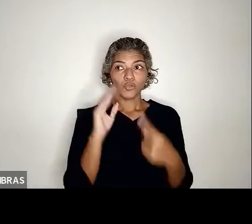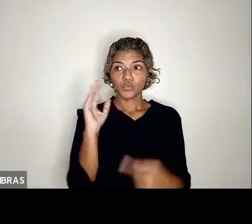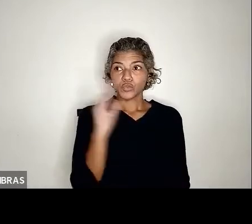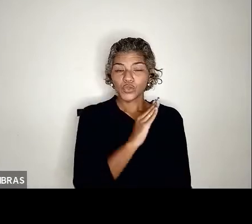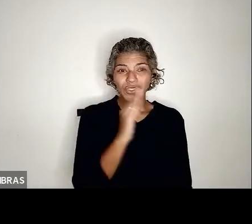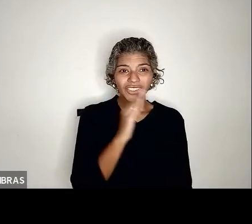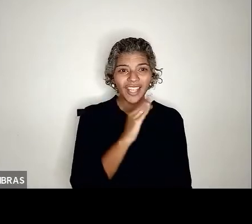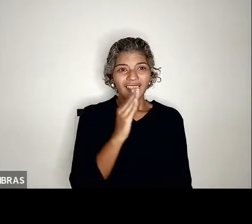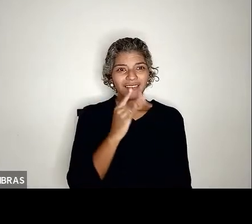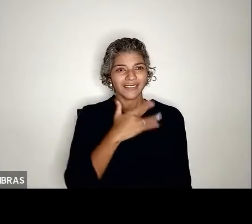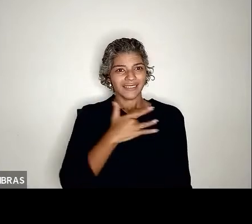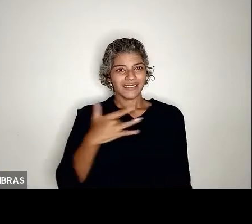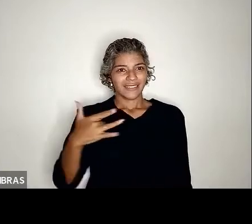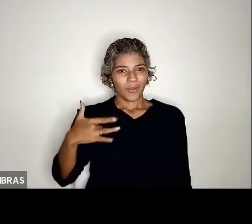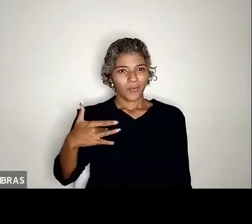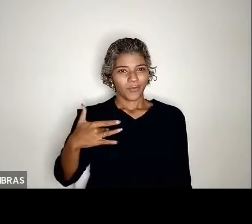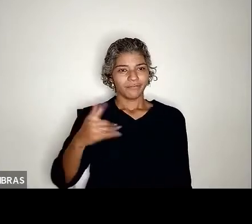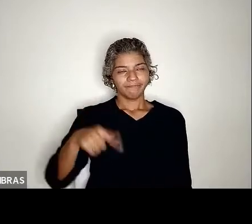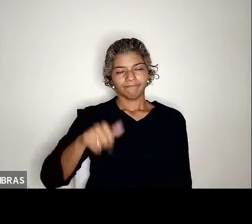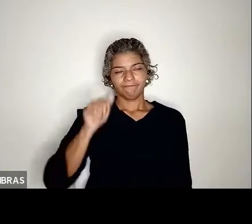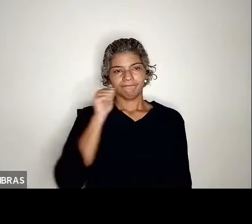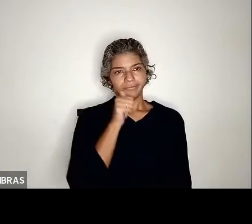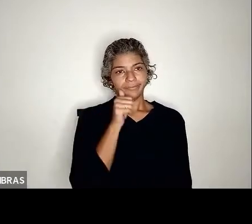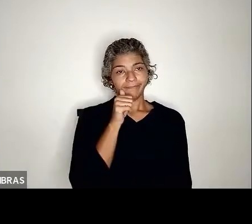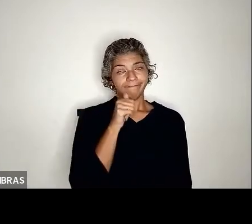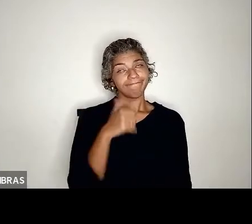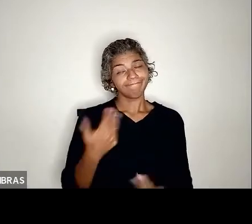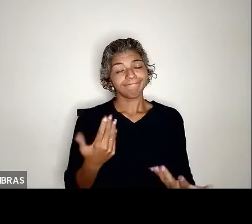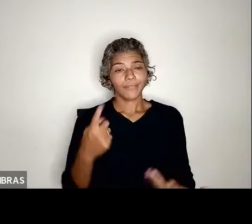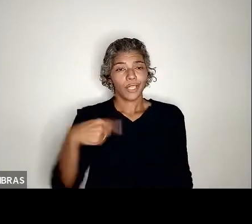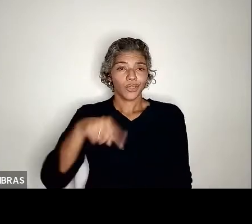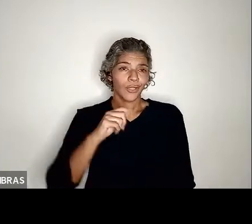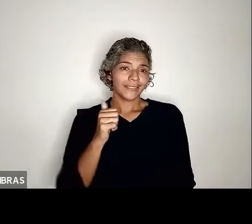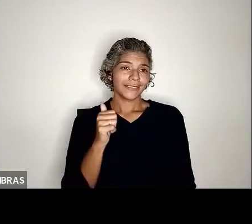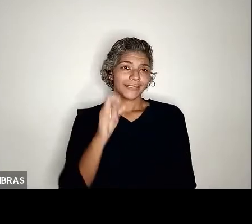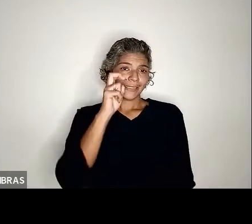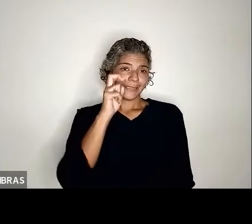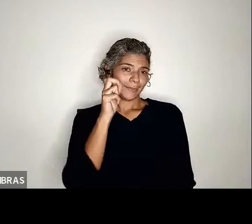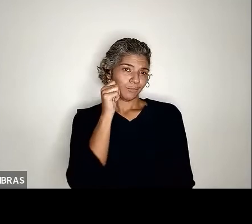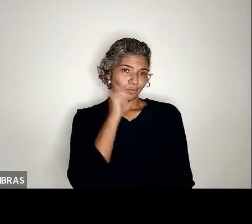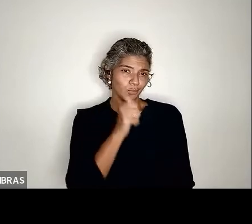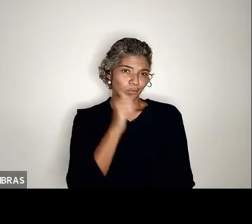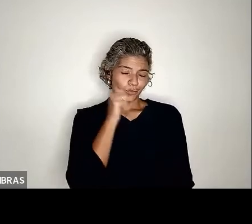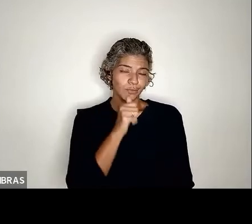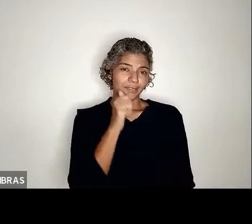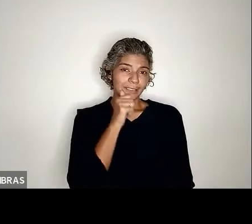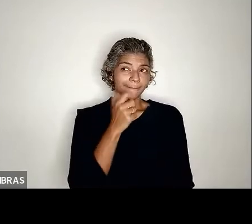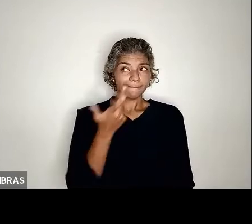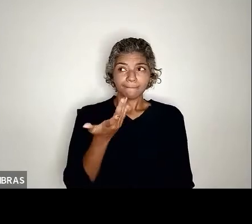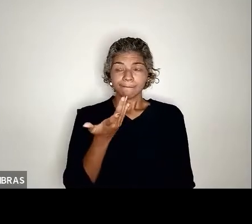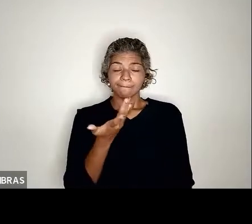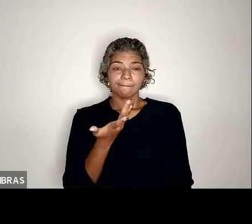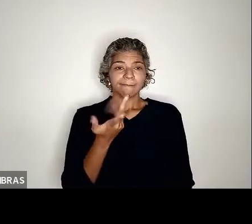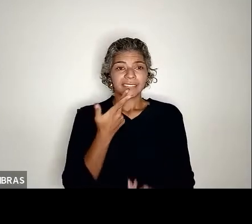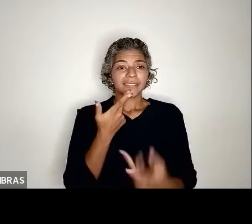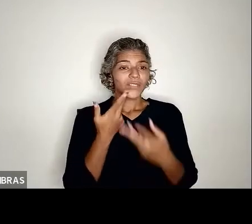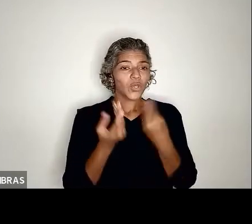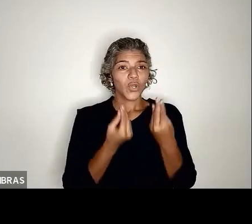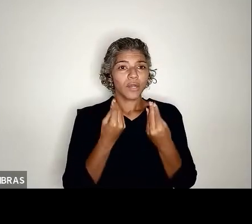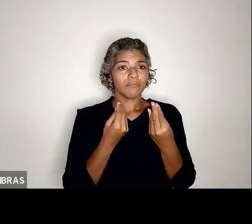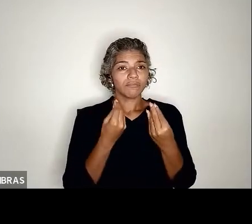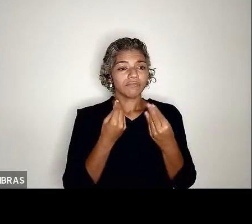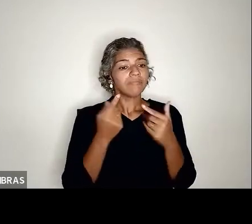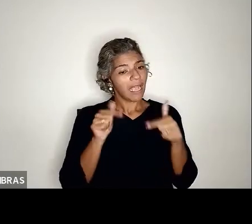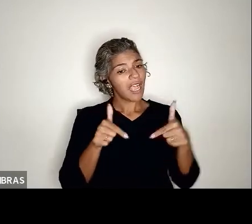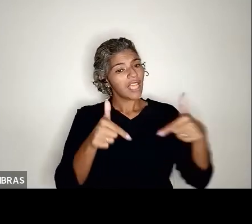mulheres. Então, vamos bem, somos mulheres e vamos, então, bem, depois de vamos atuar em nome das mulheres, né? Pela vida